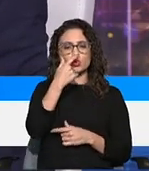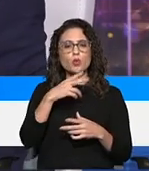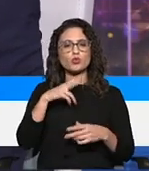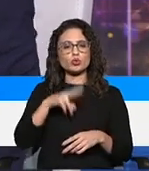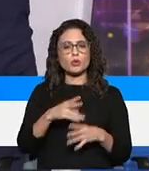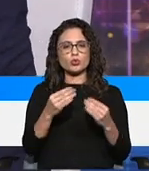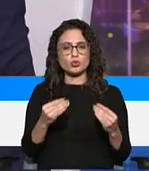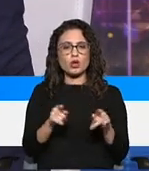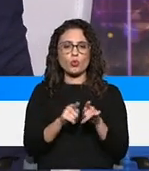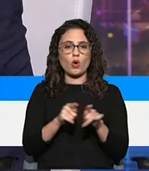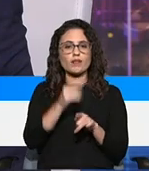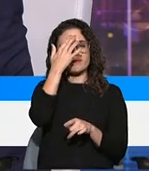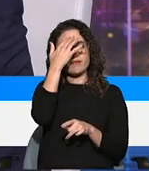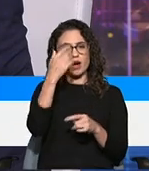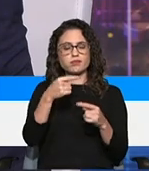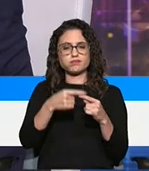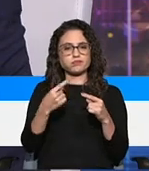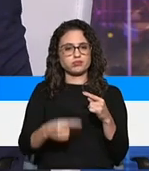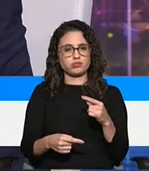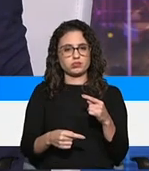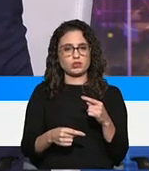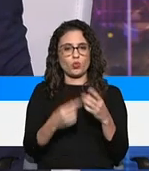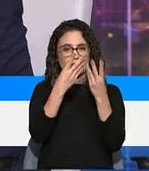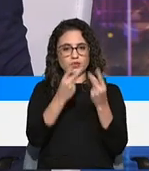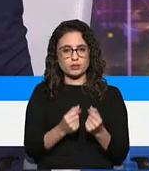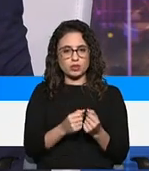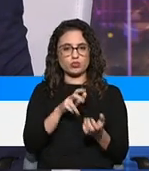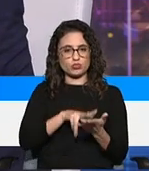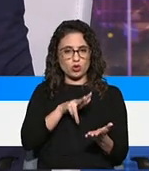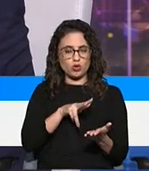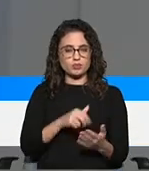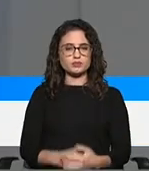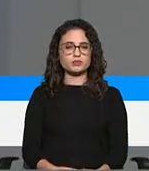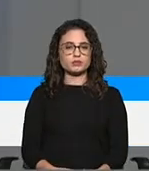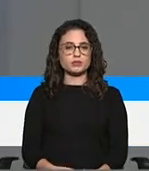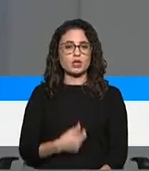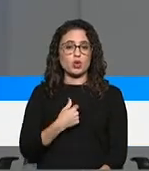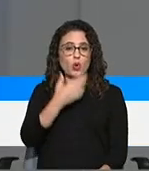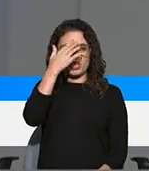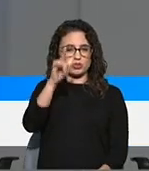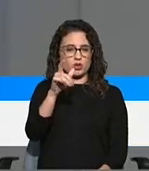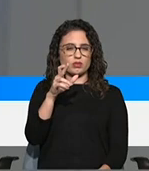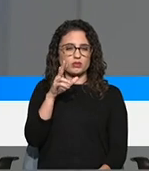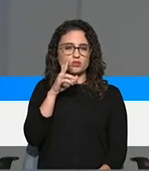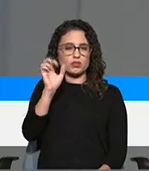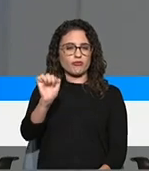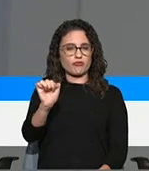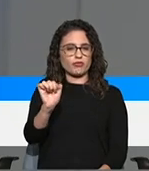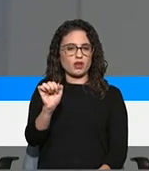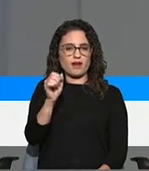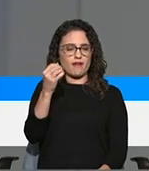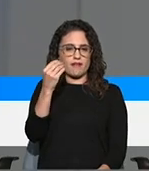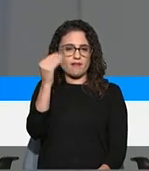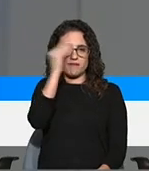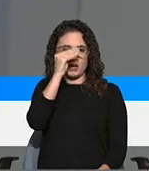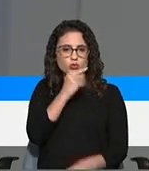legítima expectativa de ver este este orçamento aprovado em primeiro lugar eu acho que esse é um argumento bastante falacioso porque eu lembro-me de em